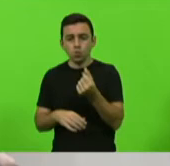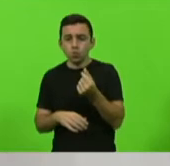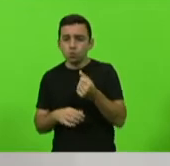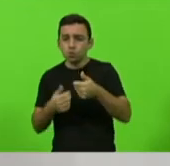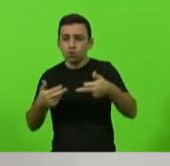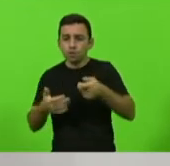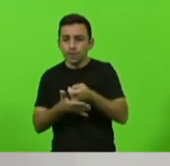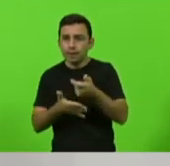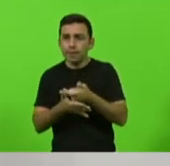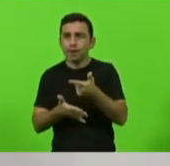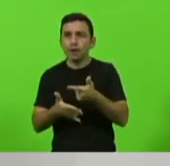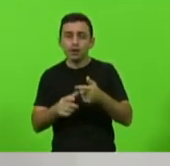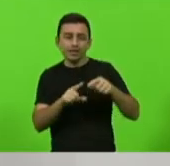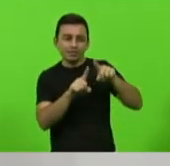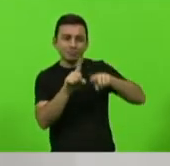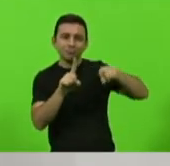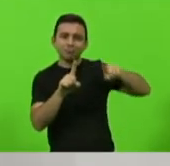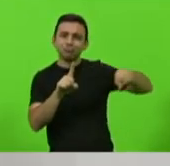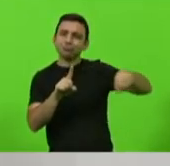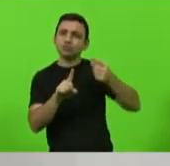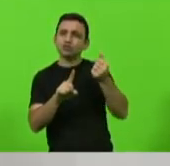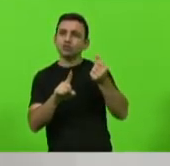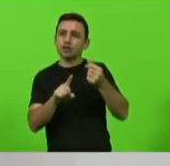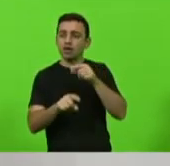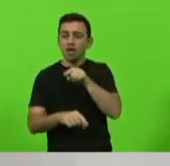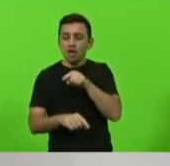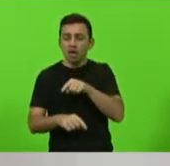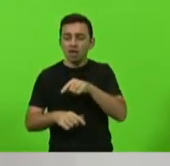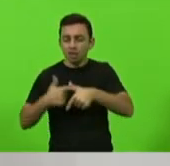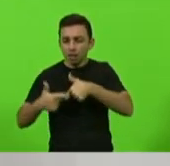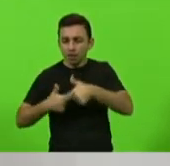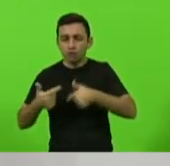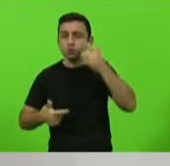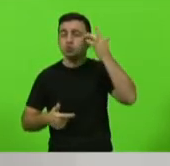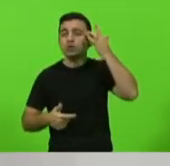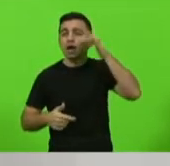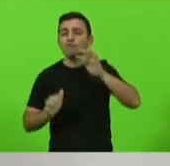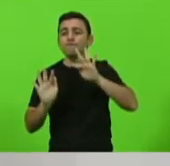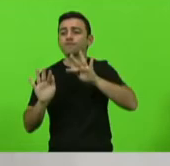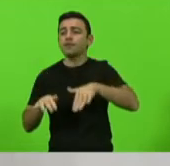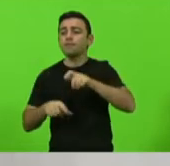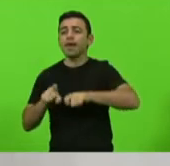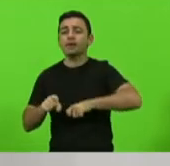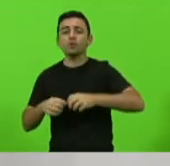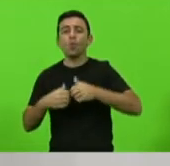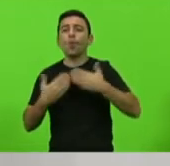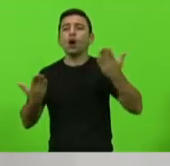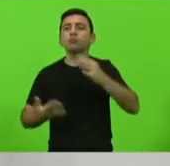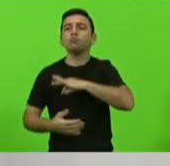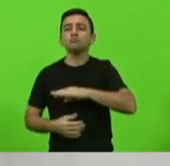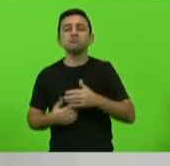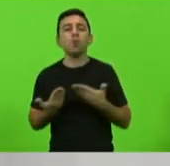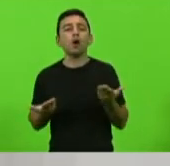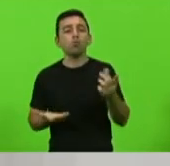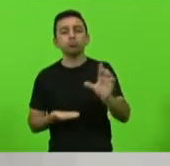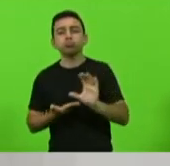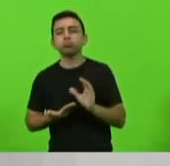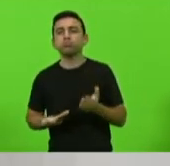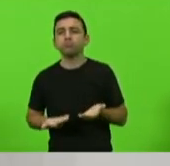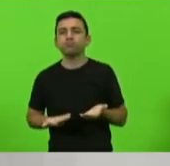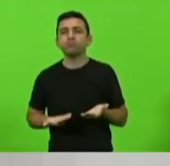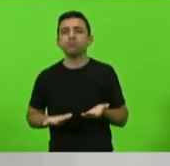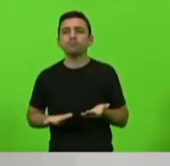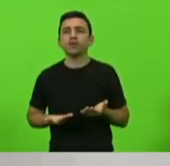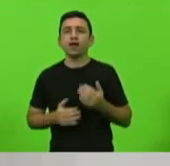sua oscilação, ele não sabe ao fim do mês qual é o valor que ele vai receber. A indústria não enfrenta esse